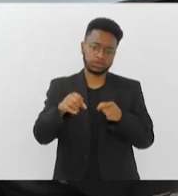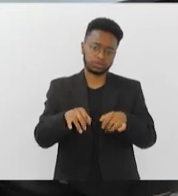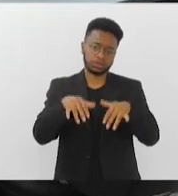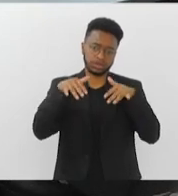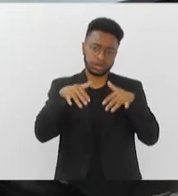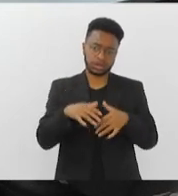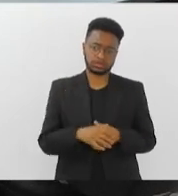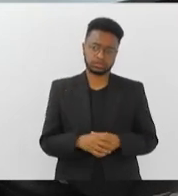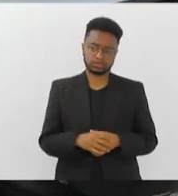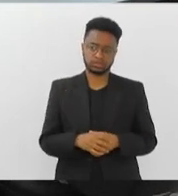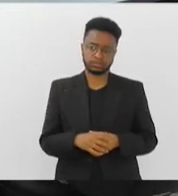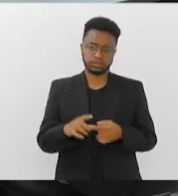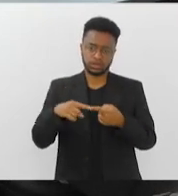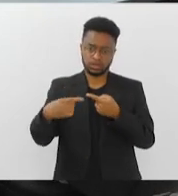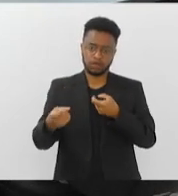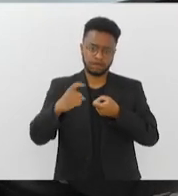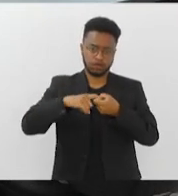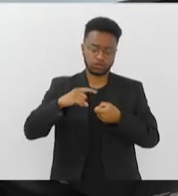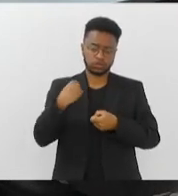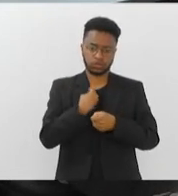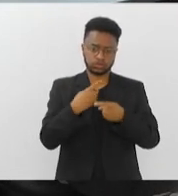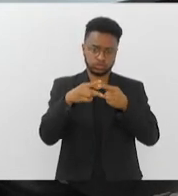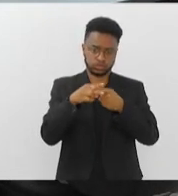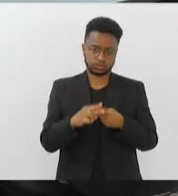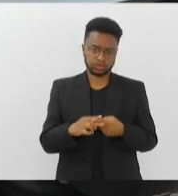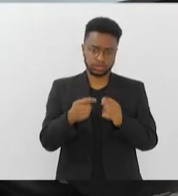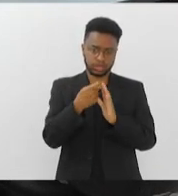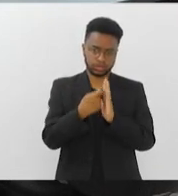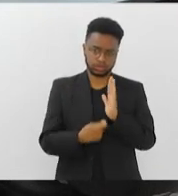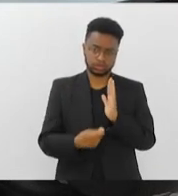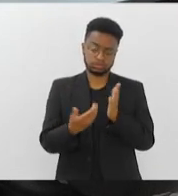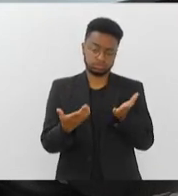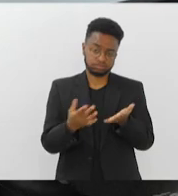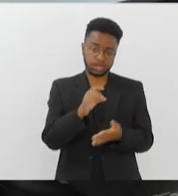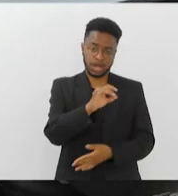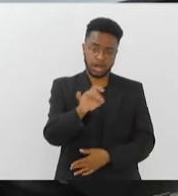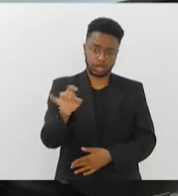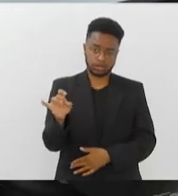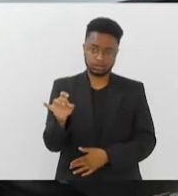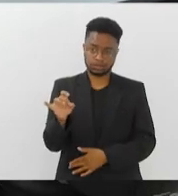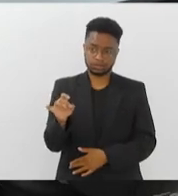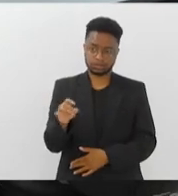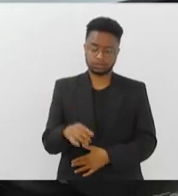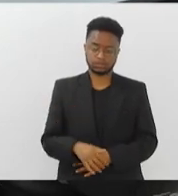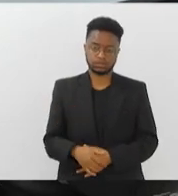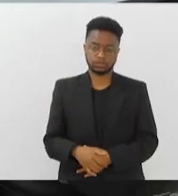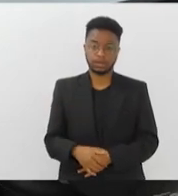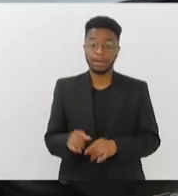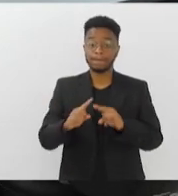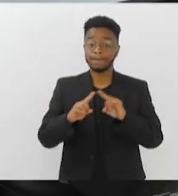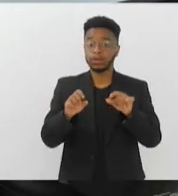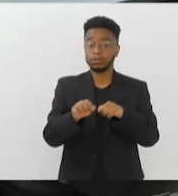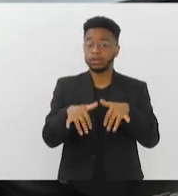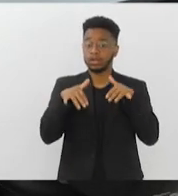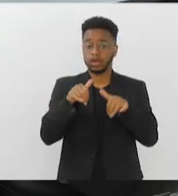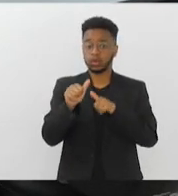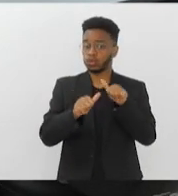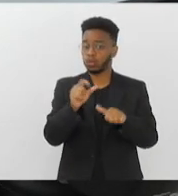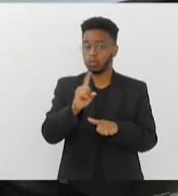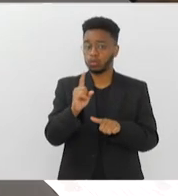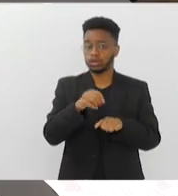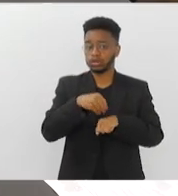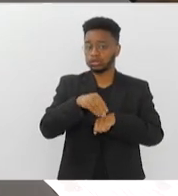na volta a gente tenta acertar a redação? Pode ser, aí mas cada um. No plenário a gente não vai transformar mais em